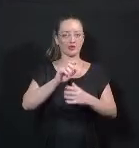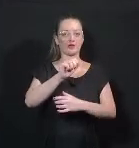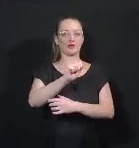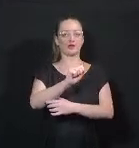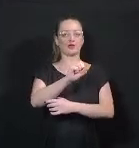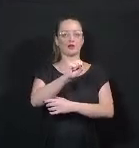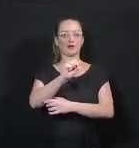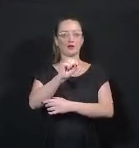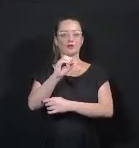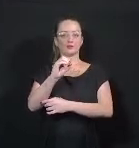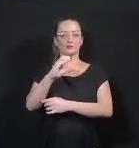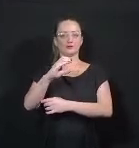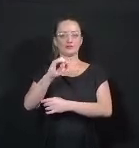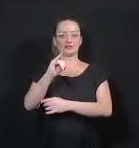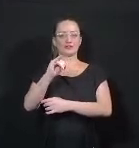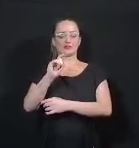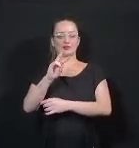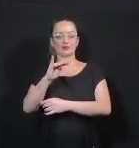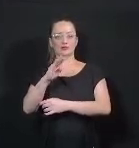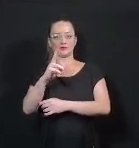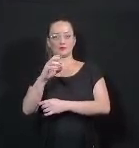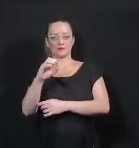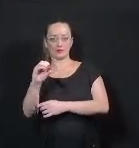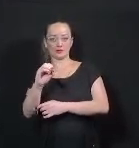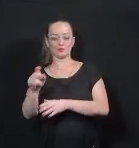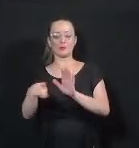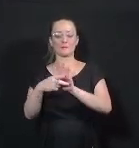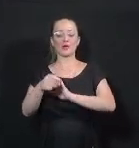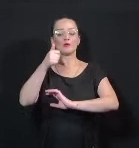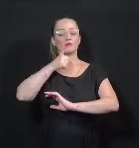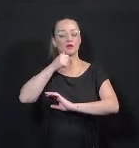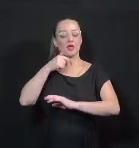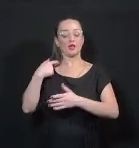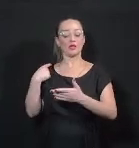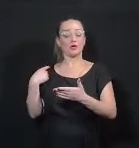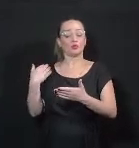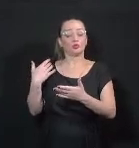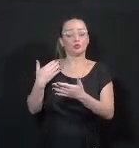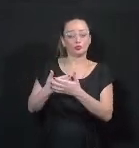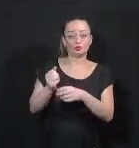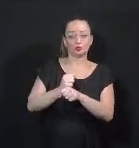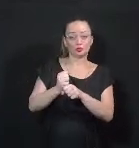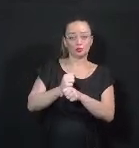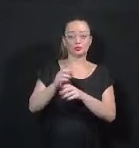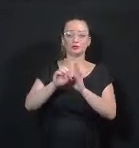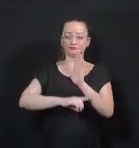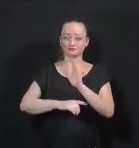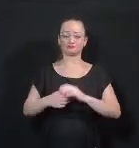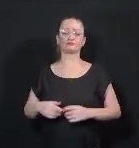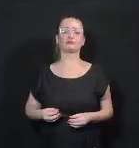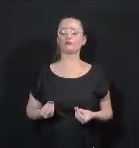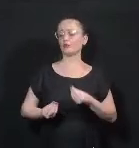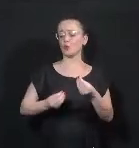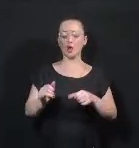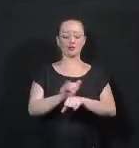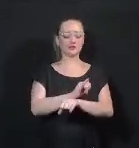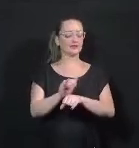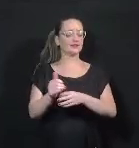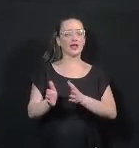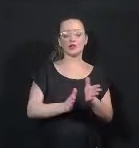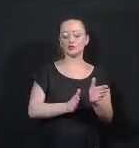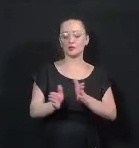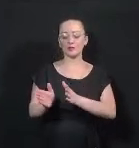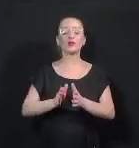nas últimas décadas e quais são os caminhos alternativos que as